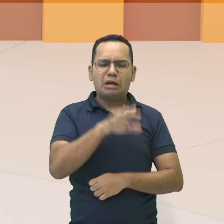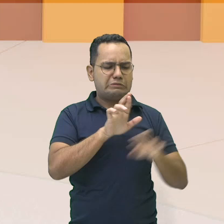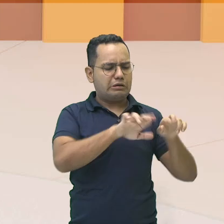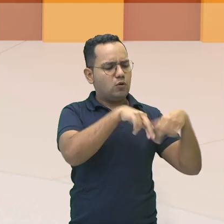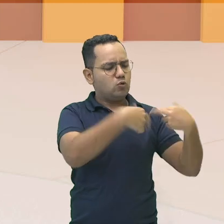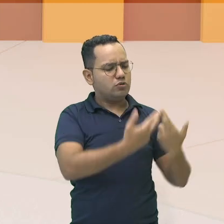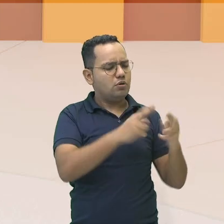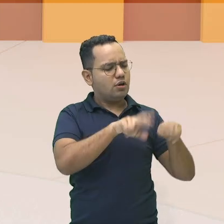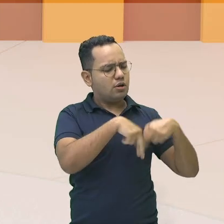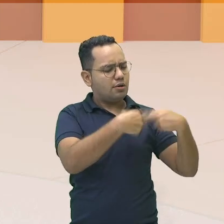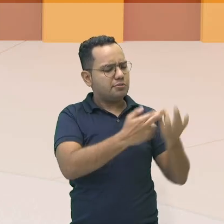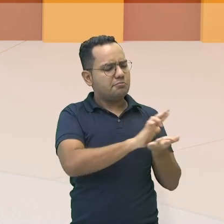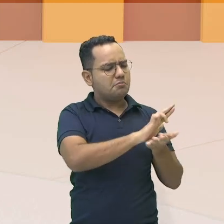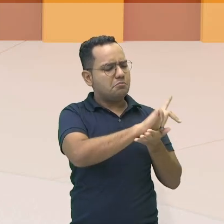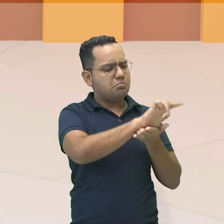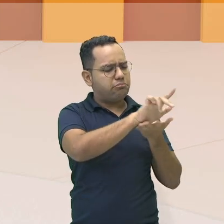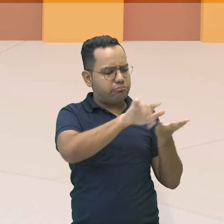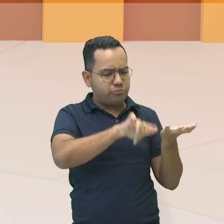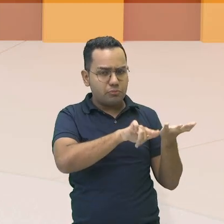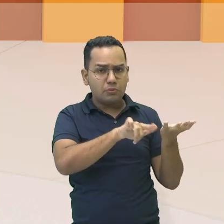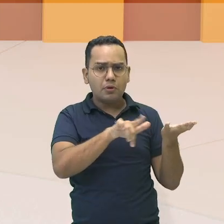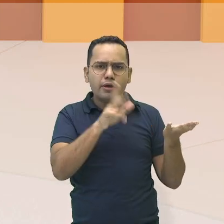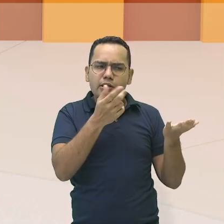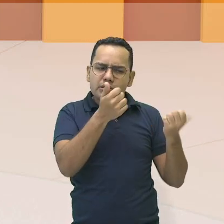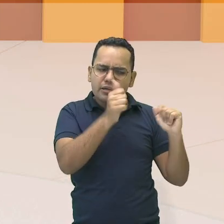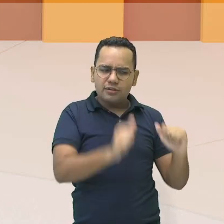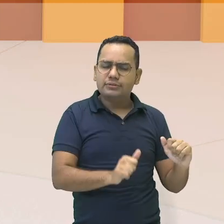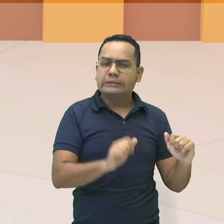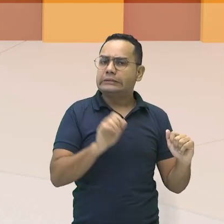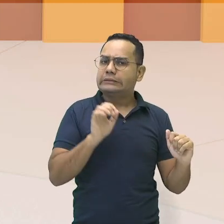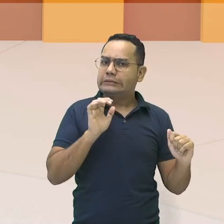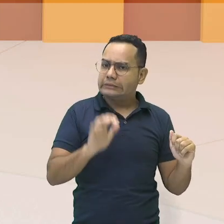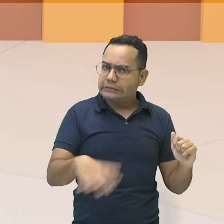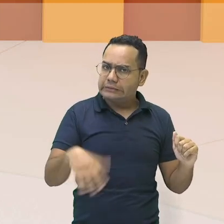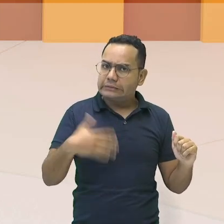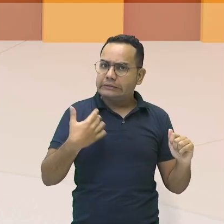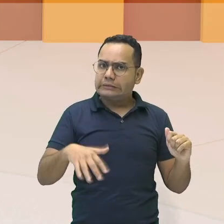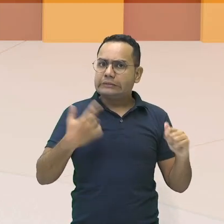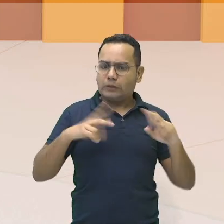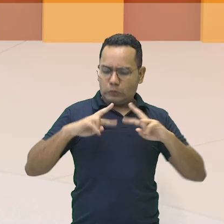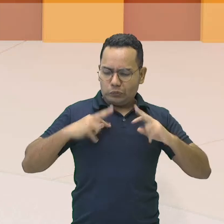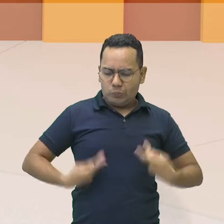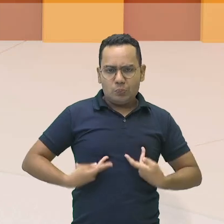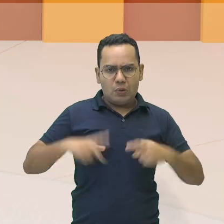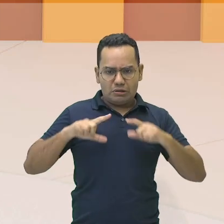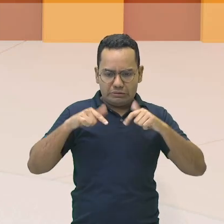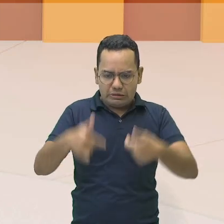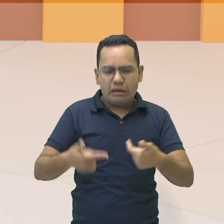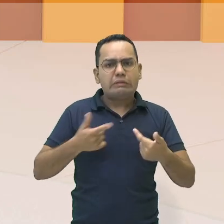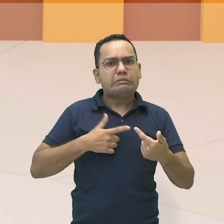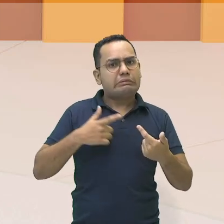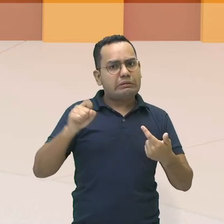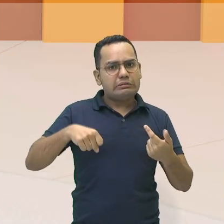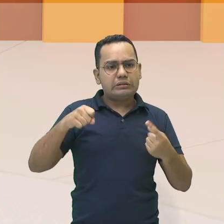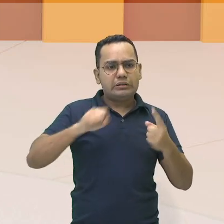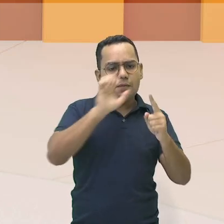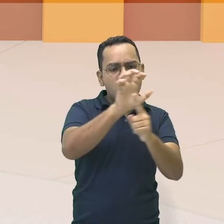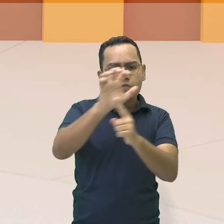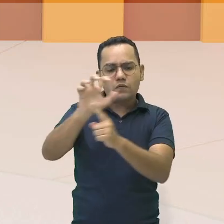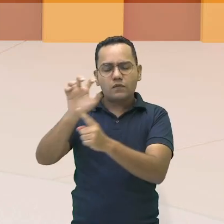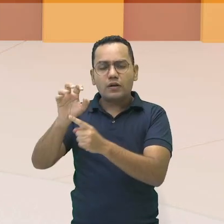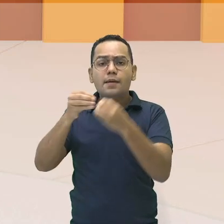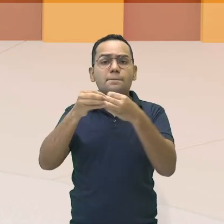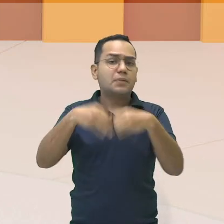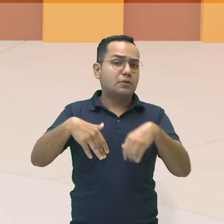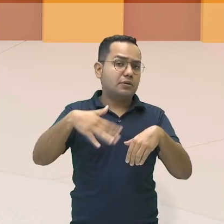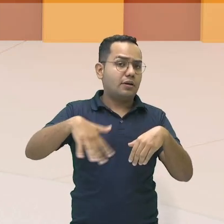perceberam, olha, o homem tem causado impactos ambientais nos ecossistemas, né? E a gente tem vivenciado esses impactos ambientais com